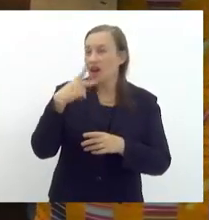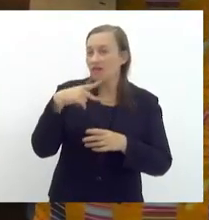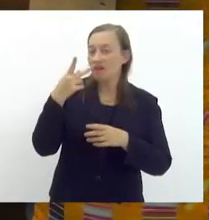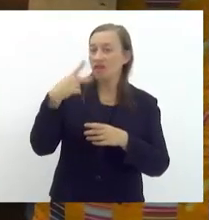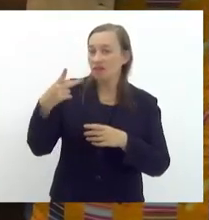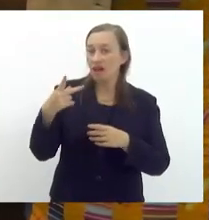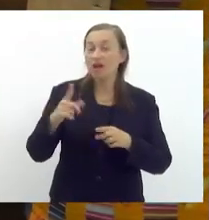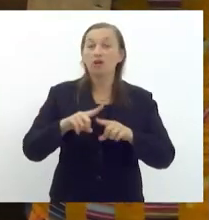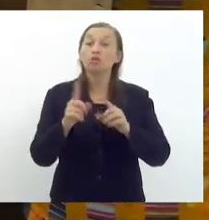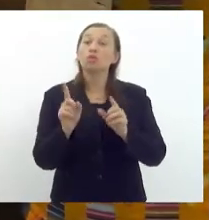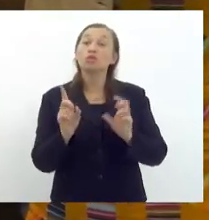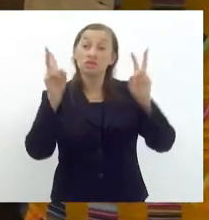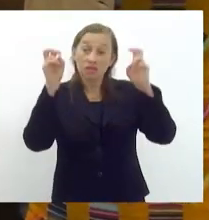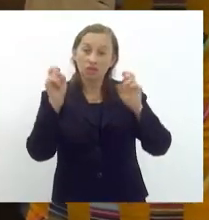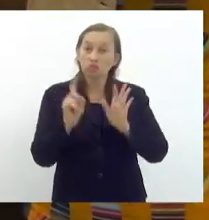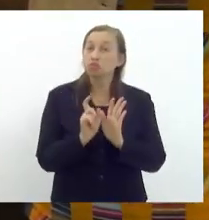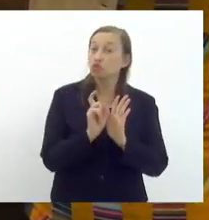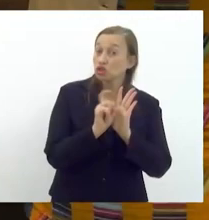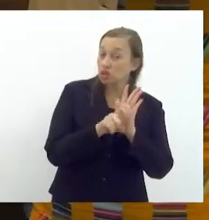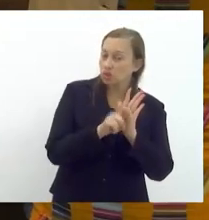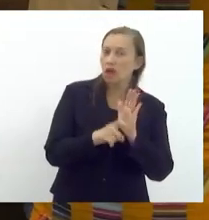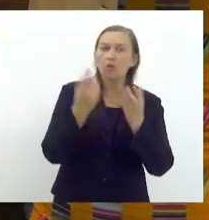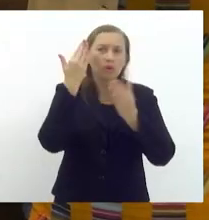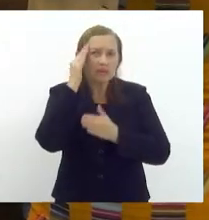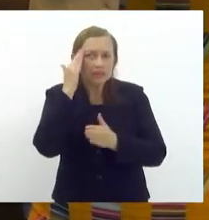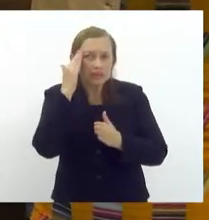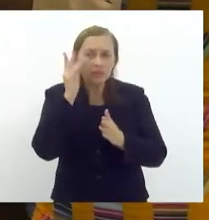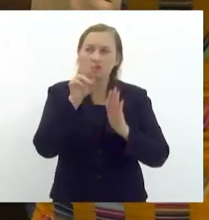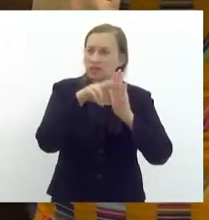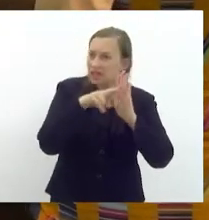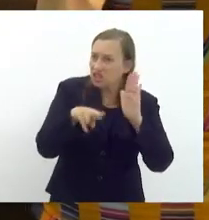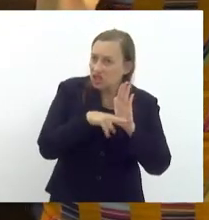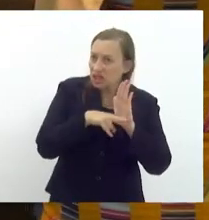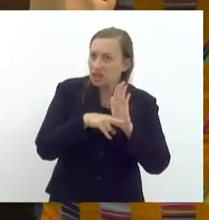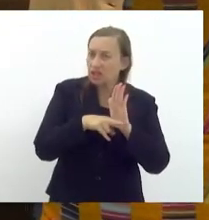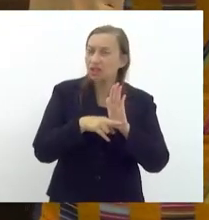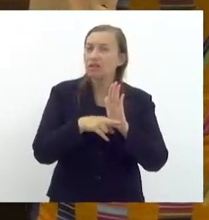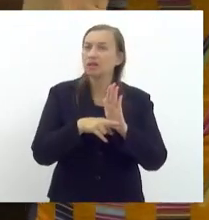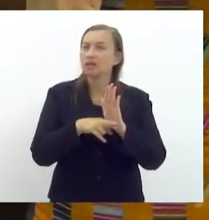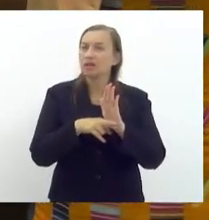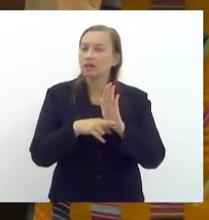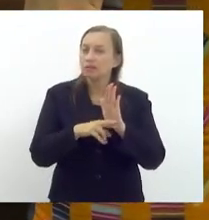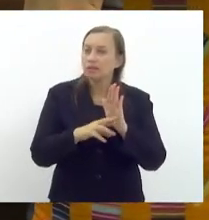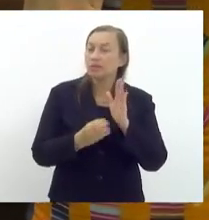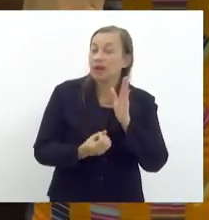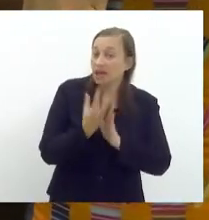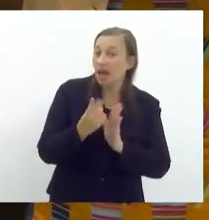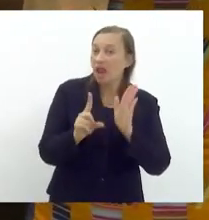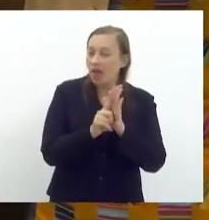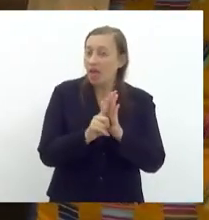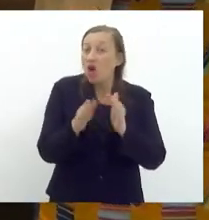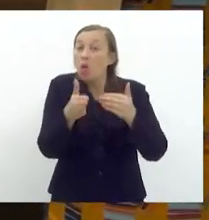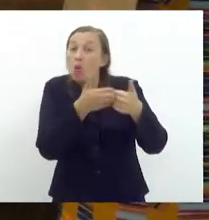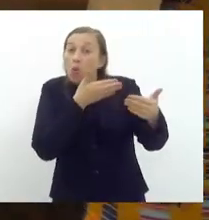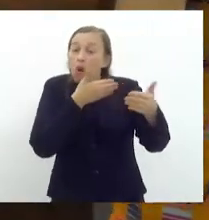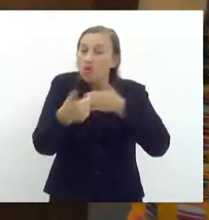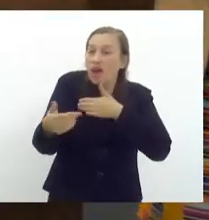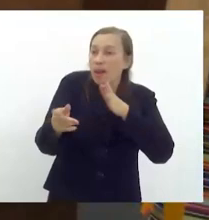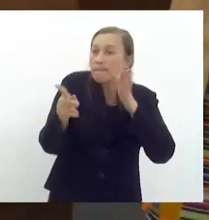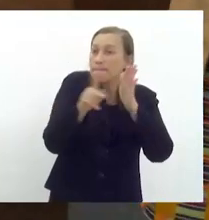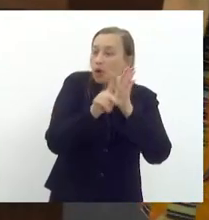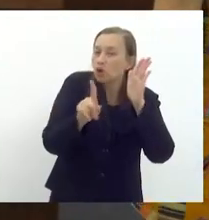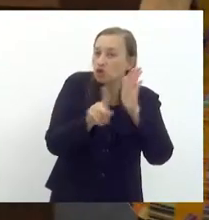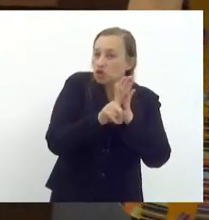diz respeito às questões tributárias é necessário o entendimento das regras inclusive para legislar qualquer projeto